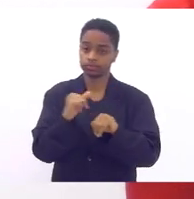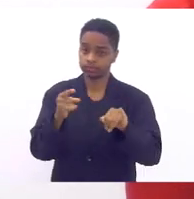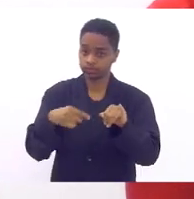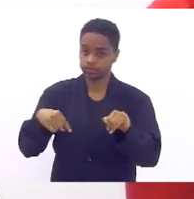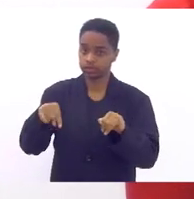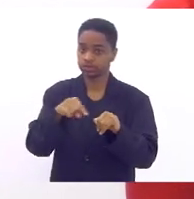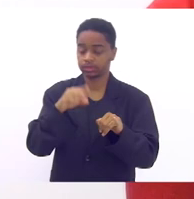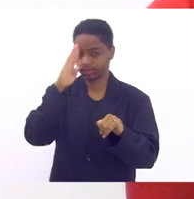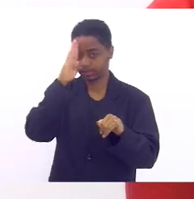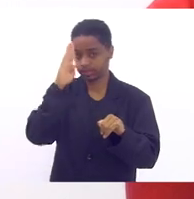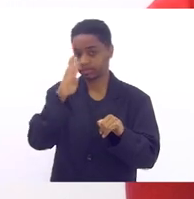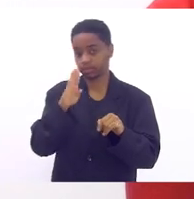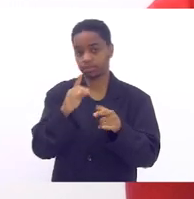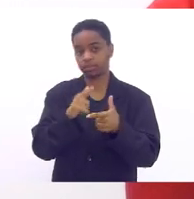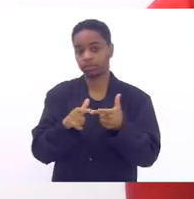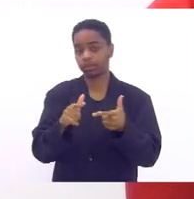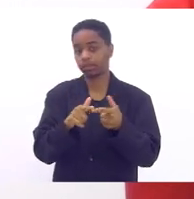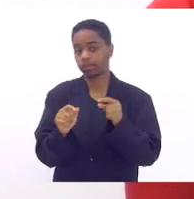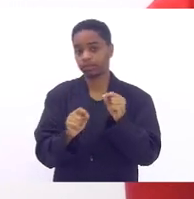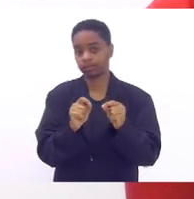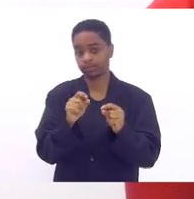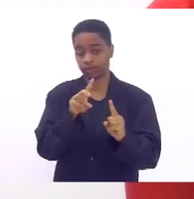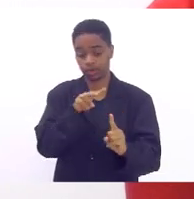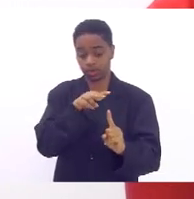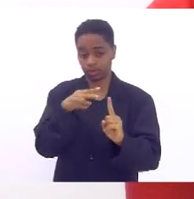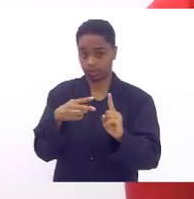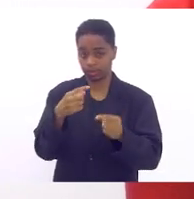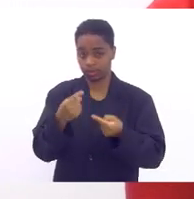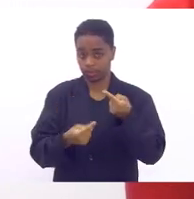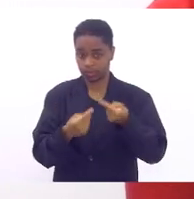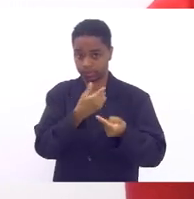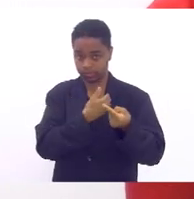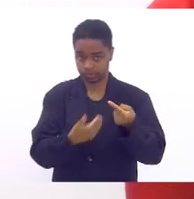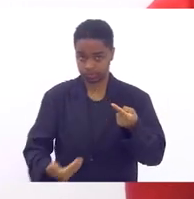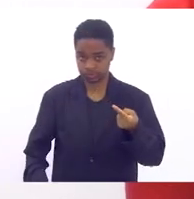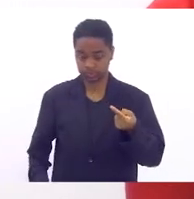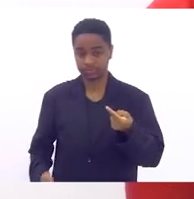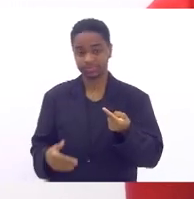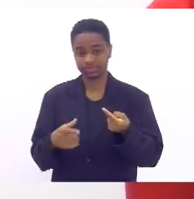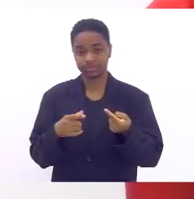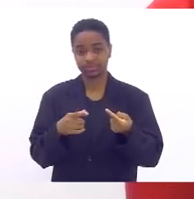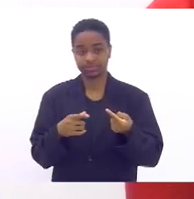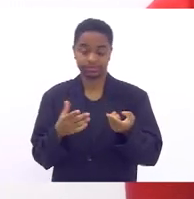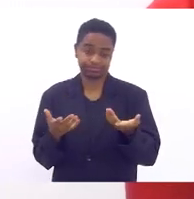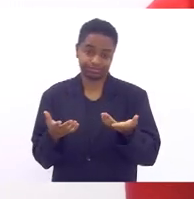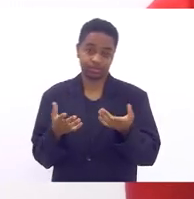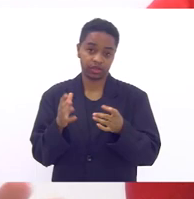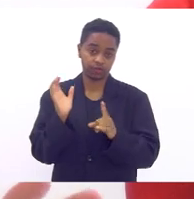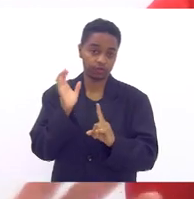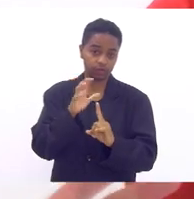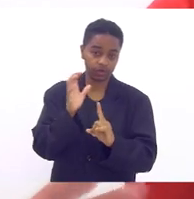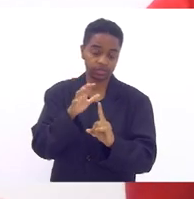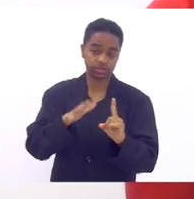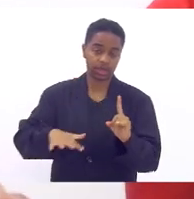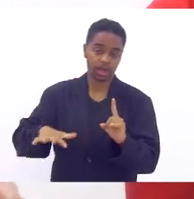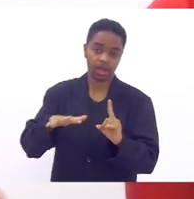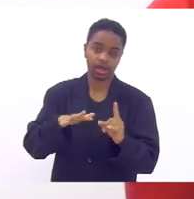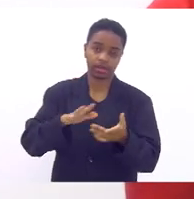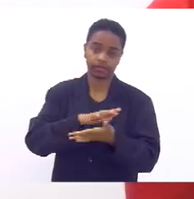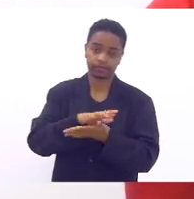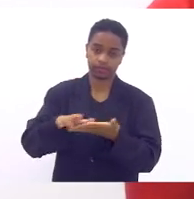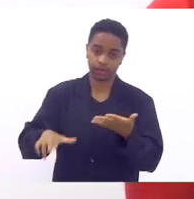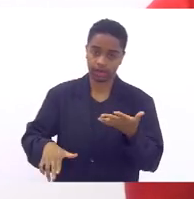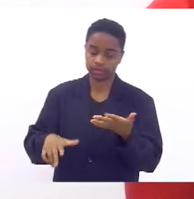cerne da situação e que do ponto de vista de política pública ele entra no jogo Porque ele afeta todos os setores eh